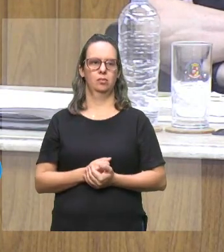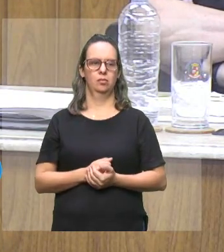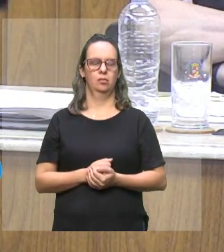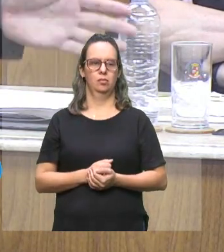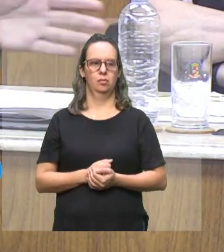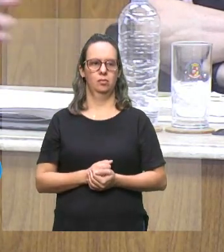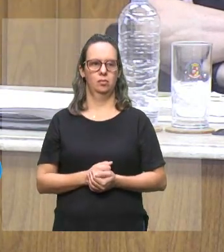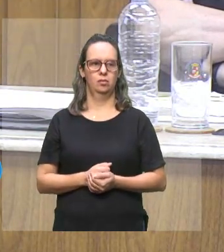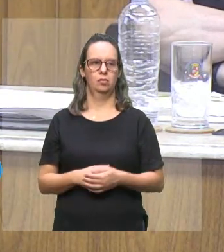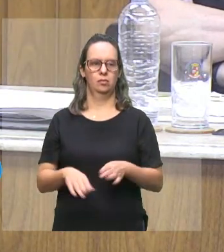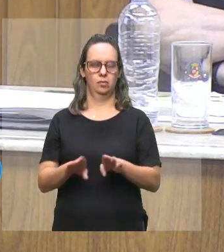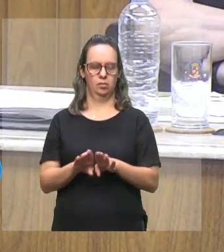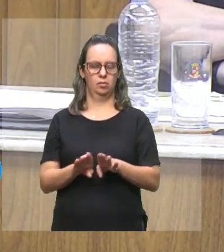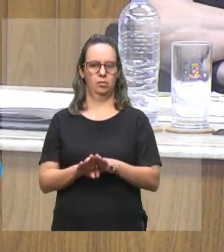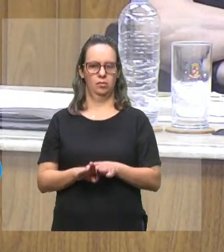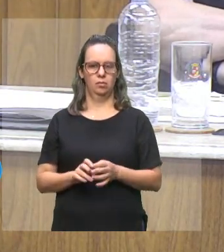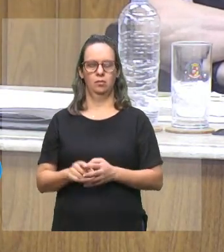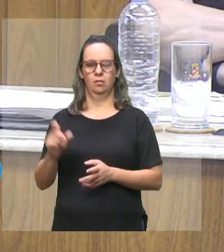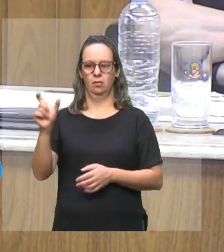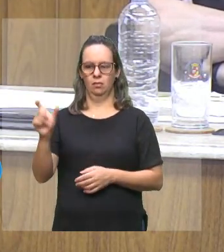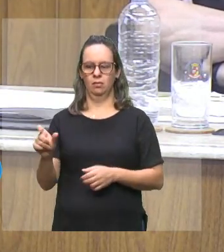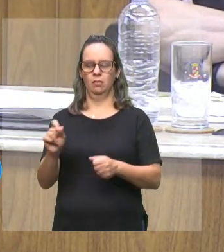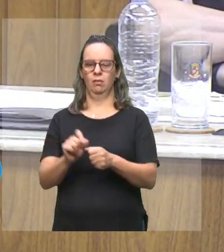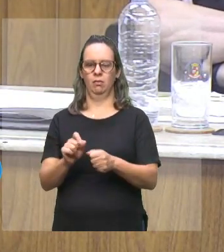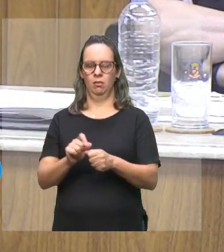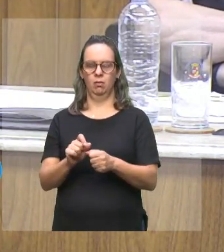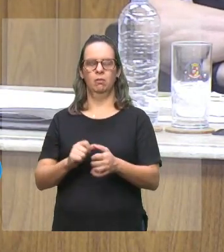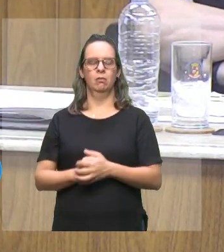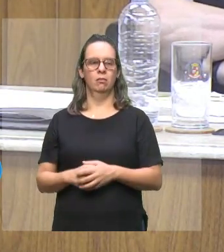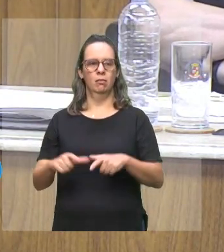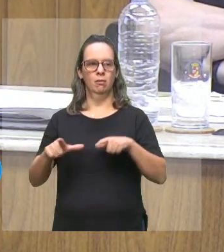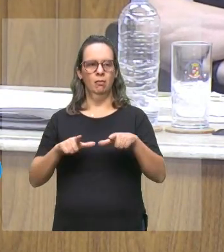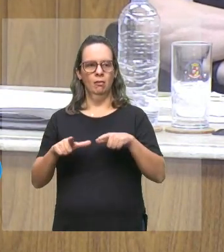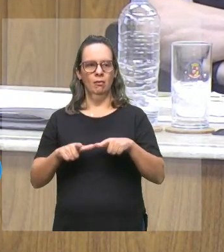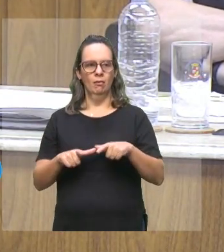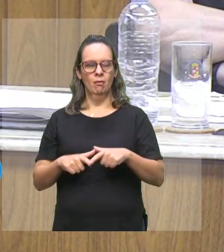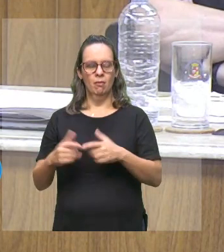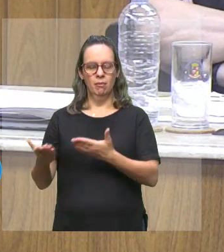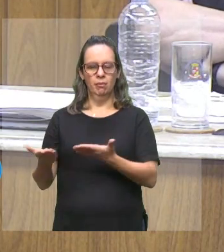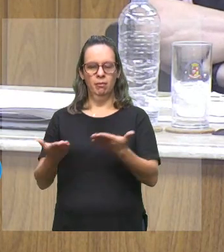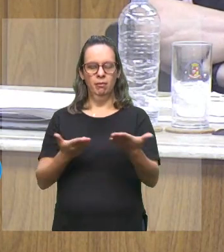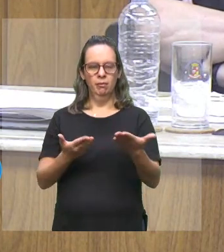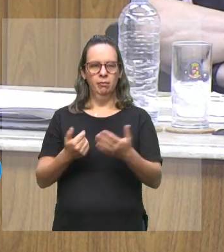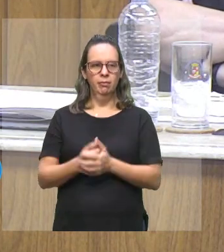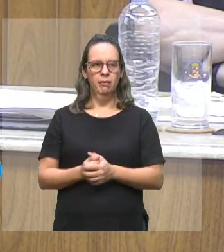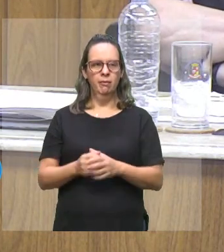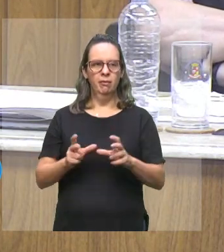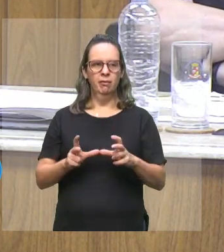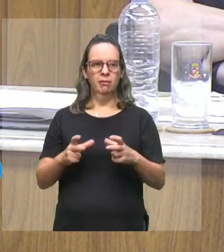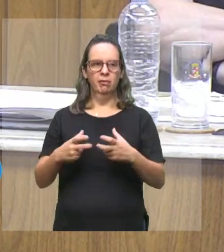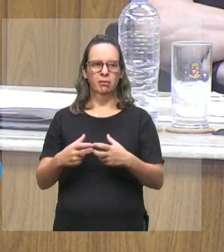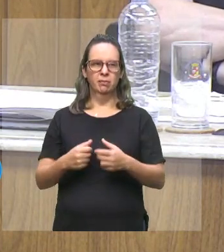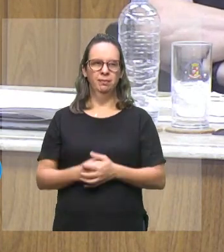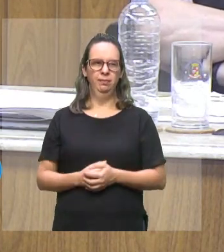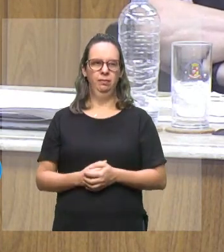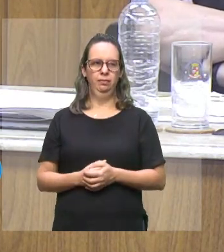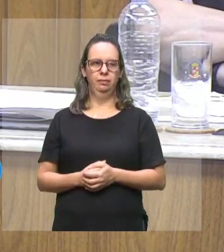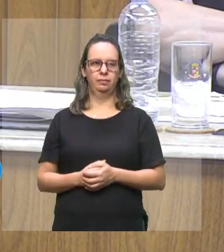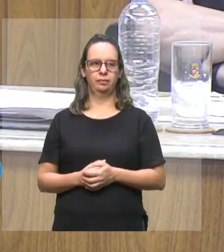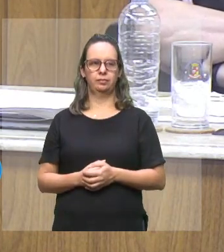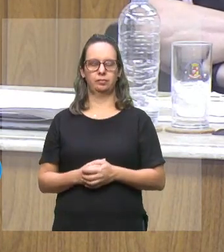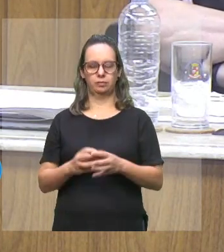a pessoa que presta a assessoria aqui para a Câmara, e a gente achou melhor estabelecer para dar